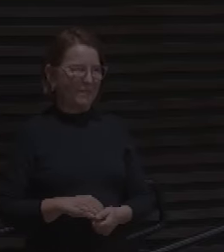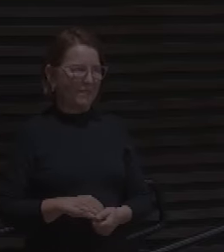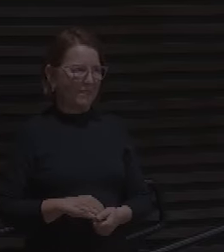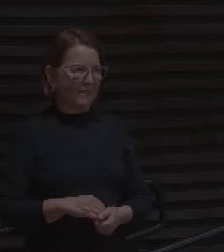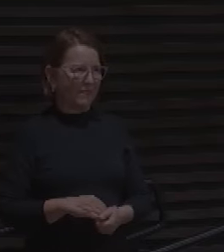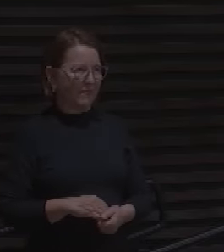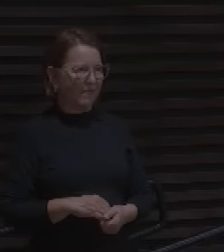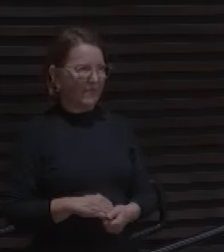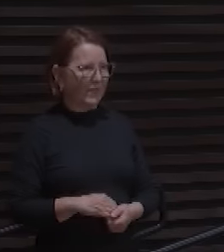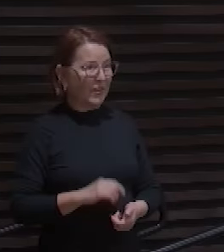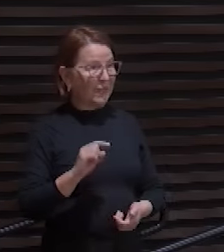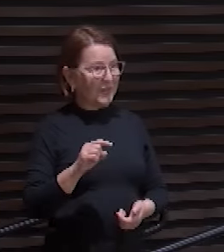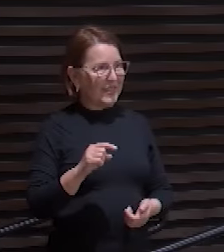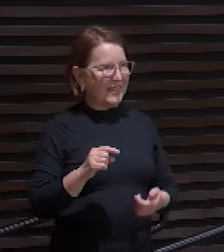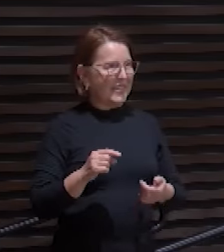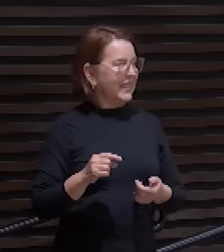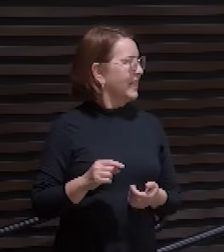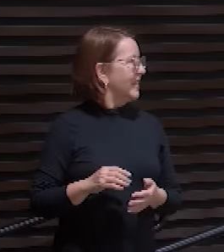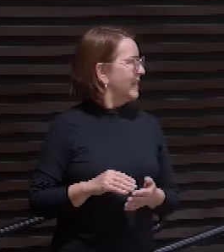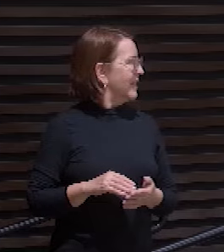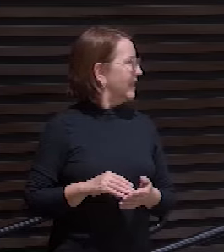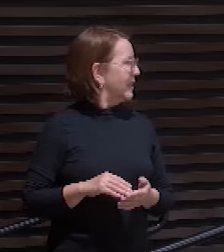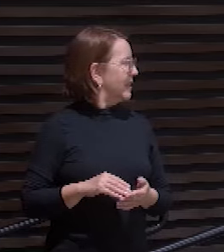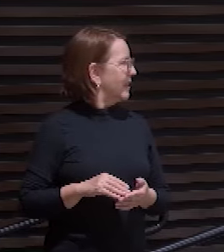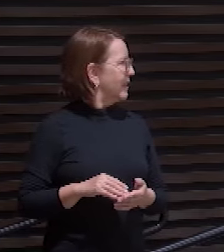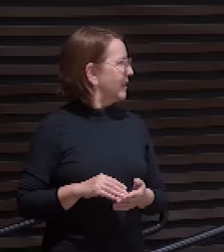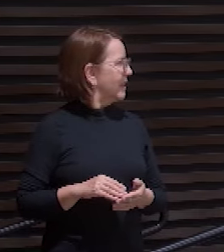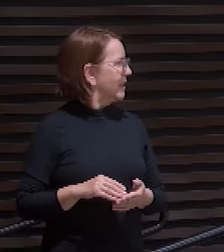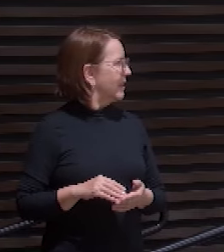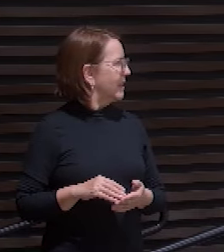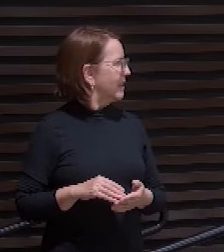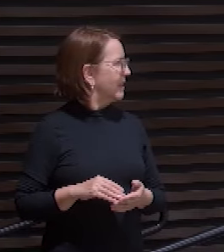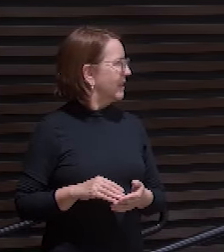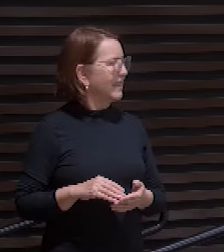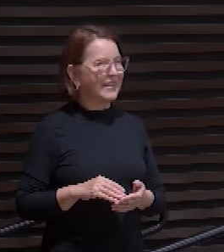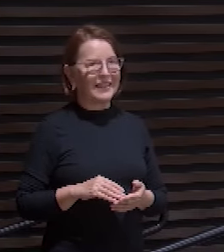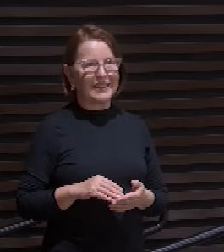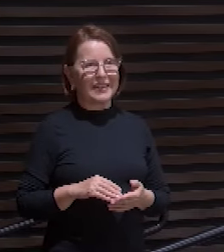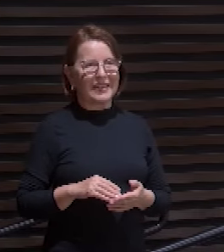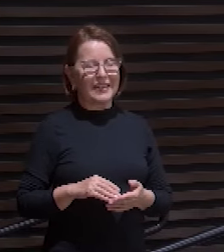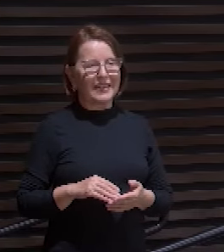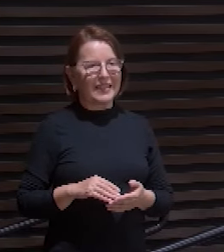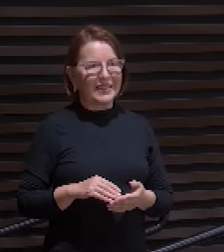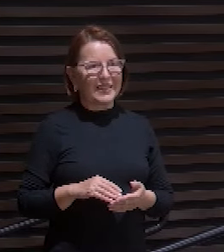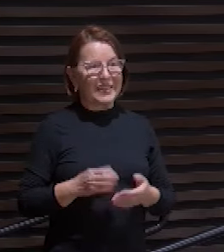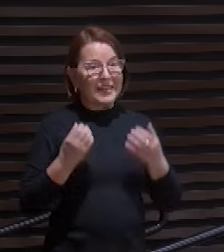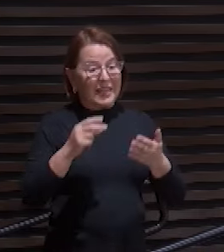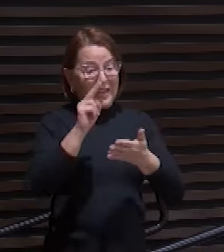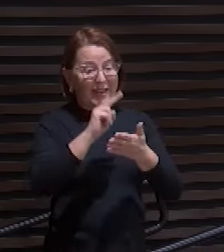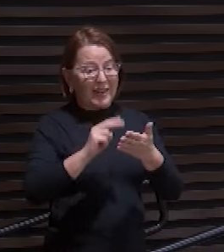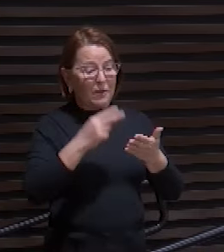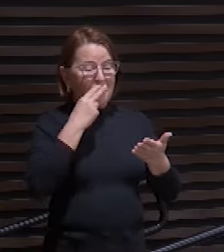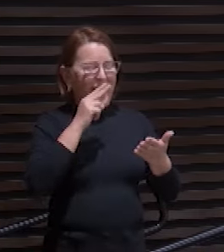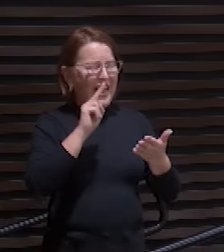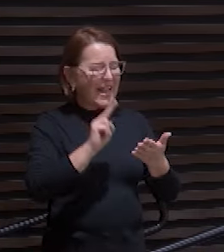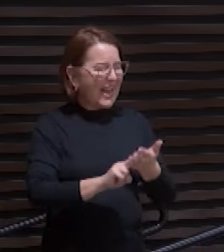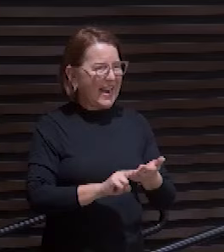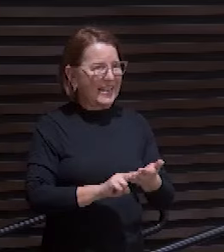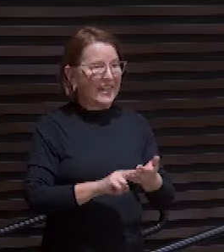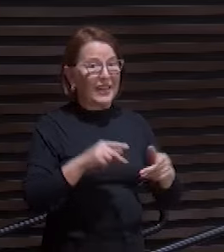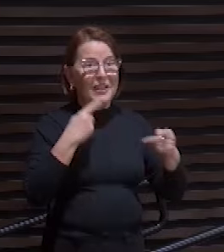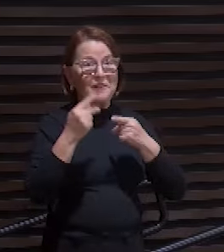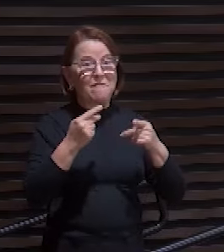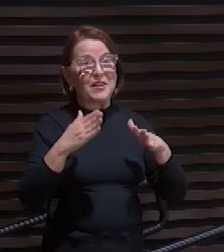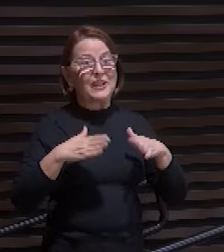Você quer ler uma carta, eu sempre falo dela aqui, que transpira alegria, a carta de Paulo aos Filipenses. Nós